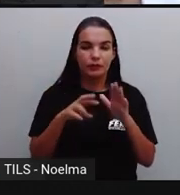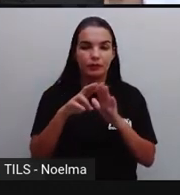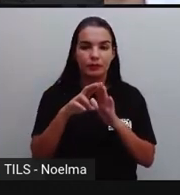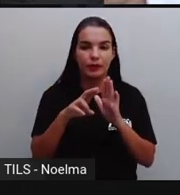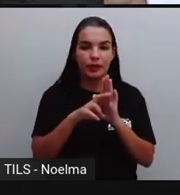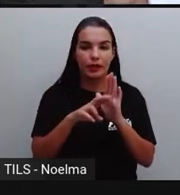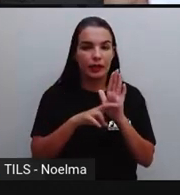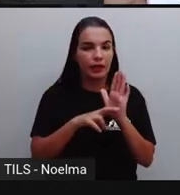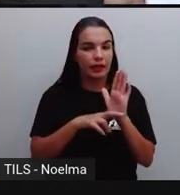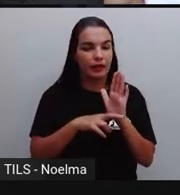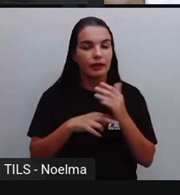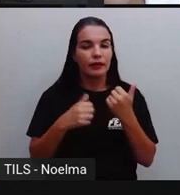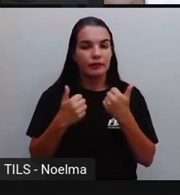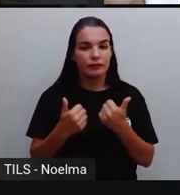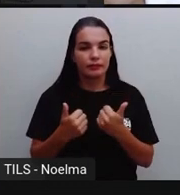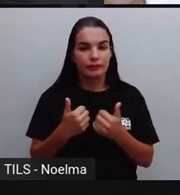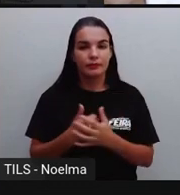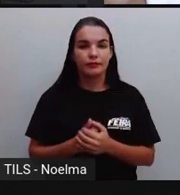anterior, certo?